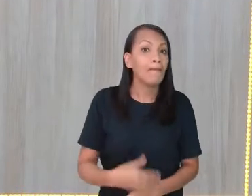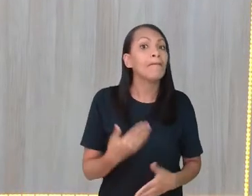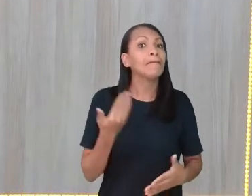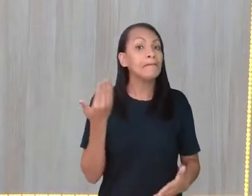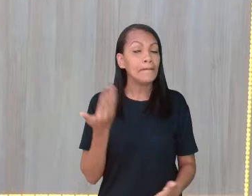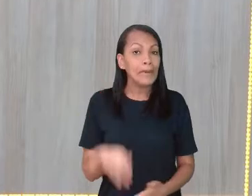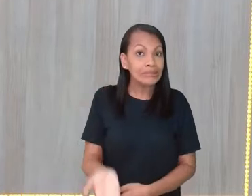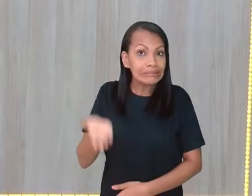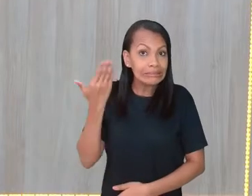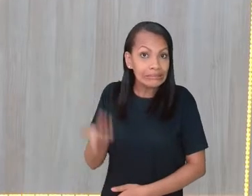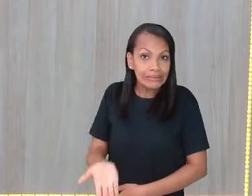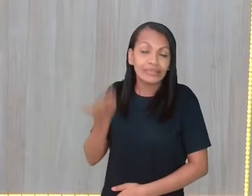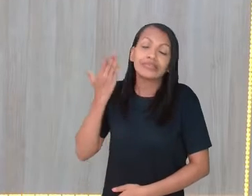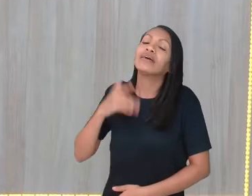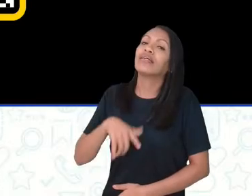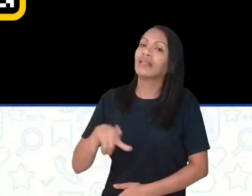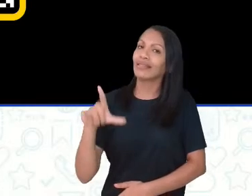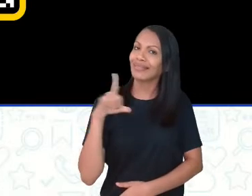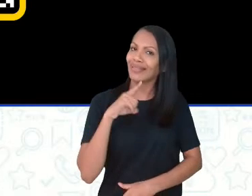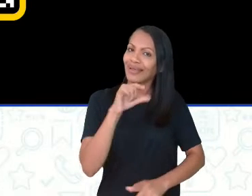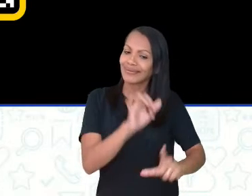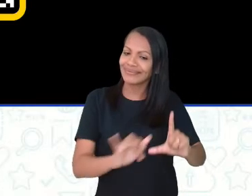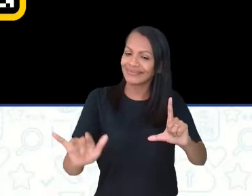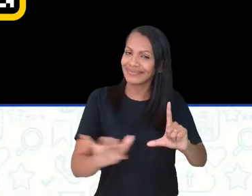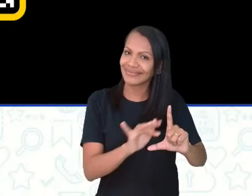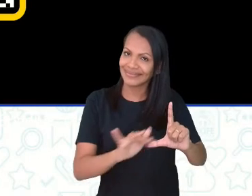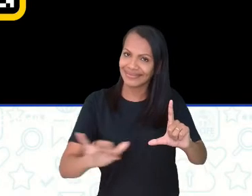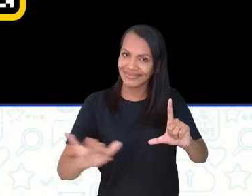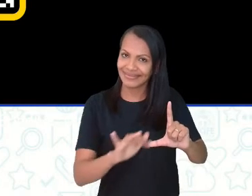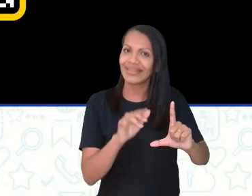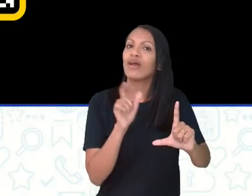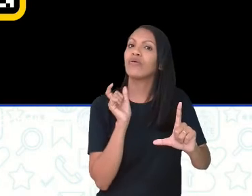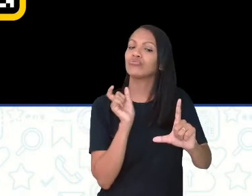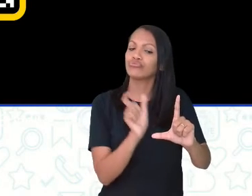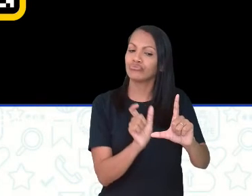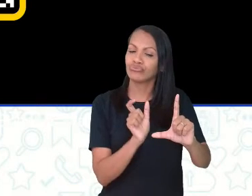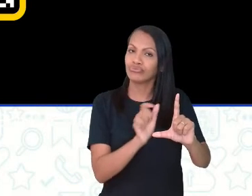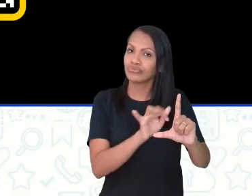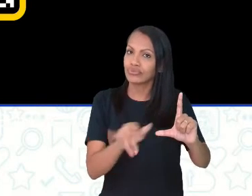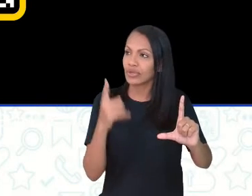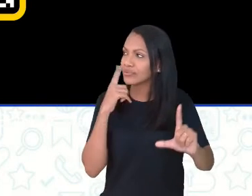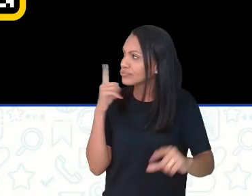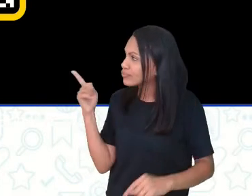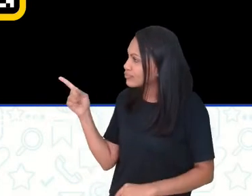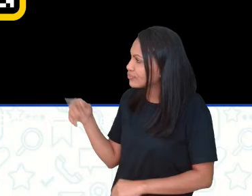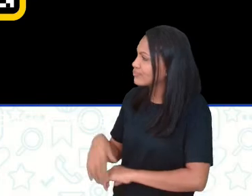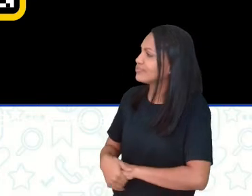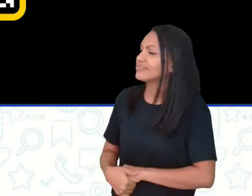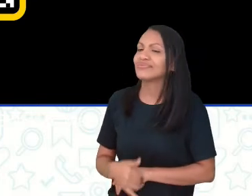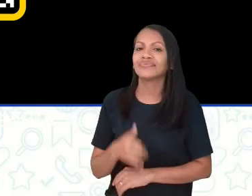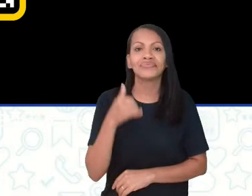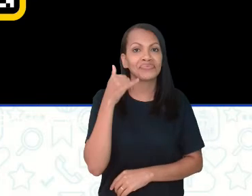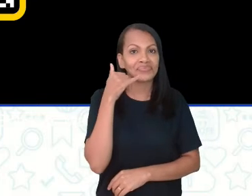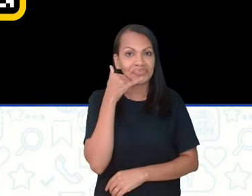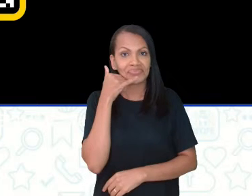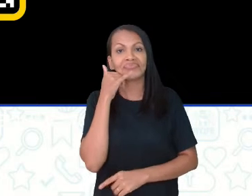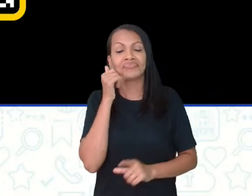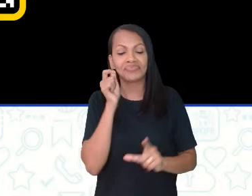passada, tem aí um QR Code para vocês direcionarem a câmera do celular de vocês e irem direto para a aula.